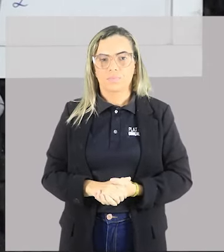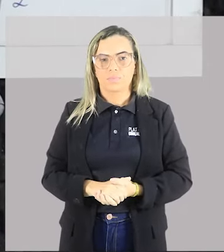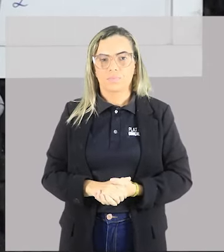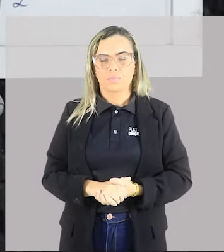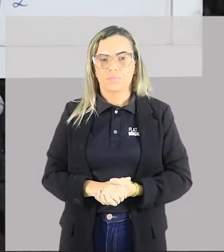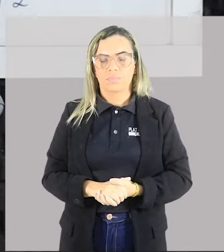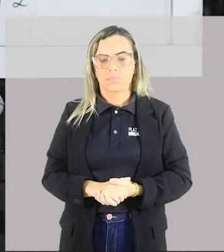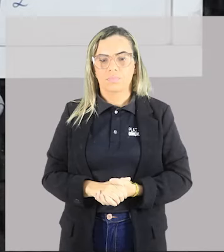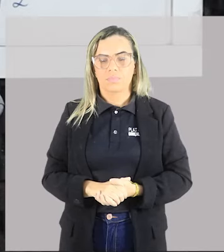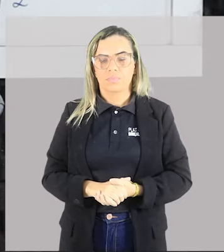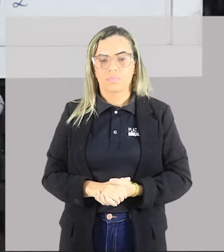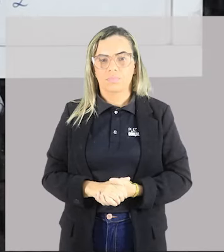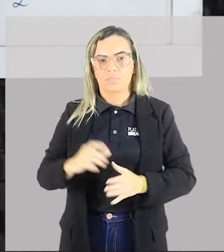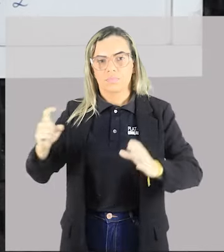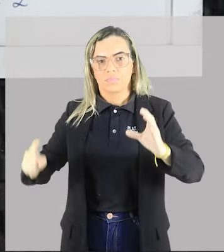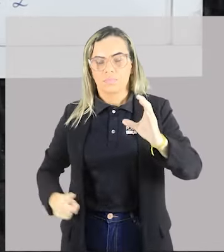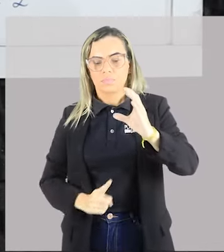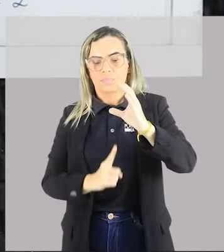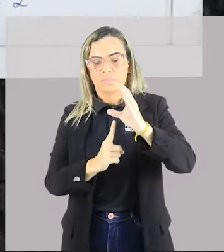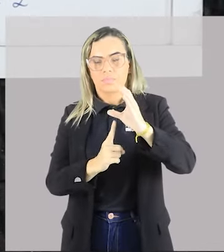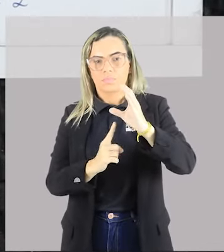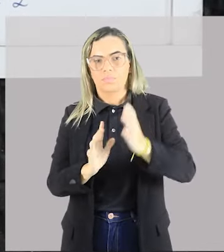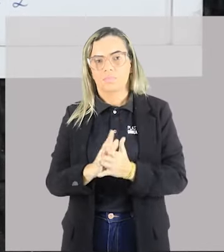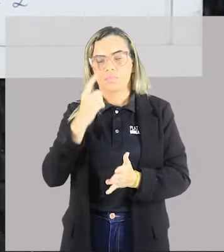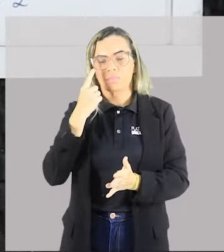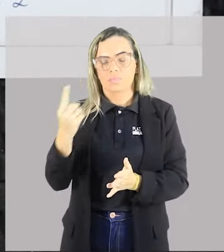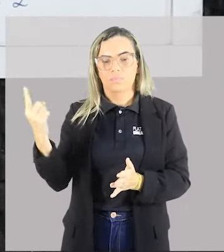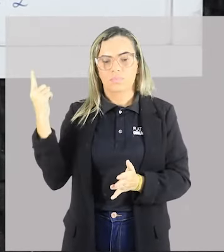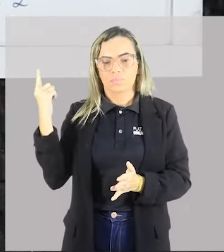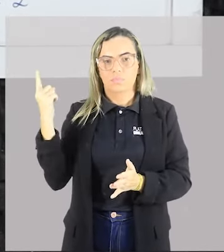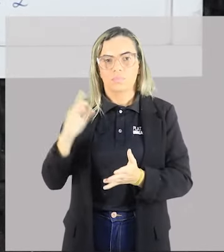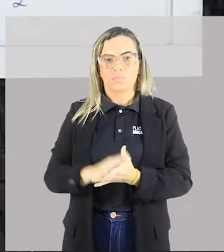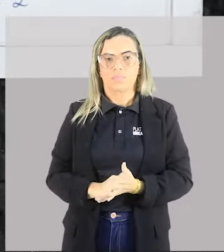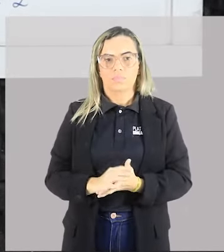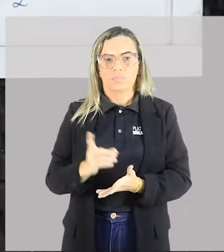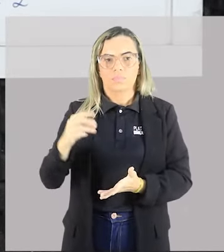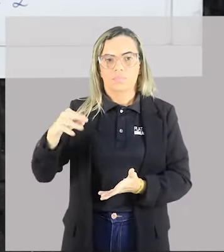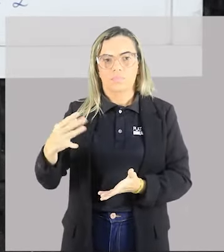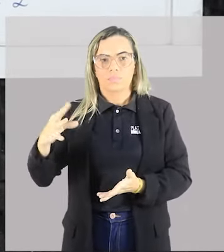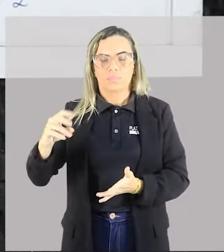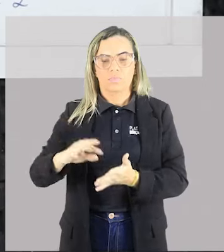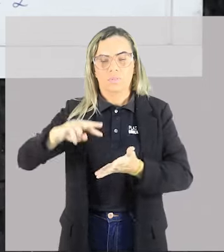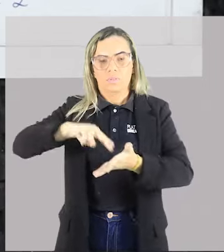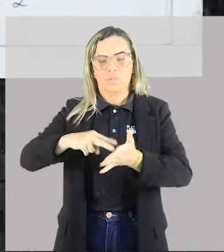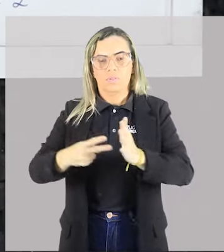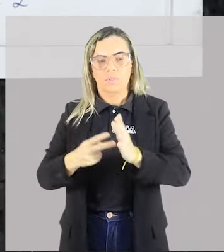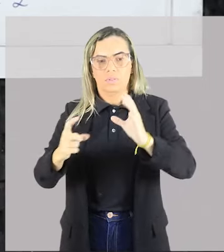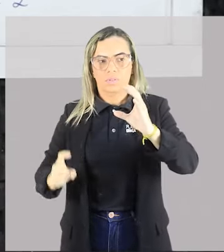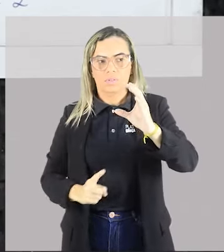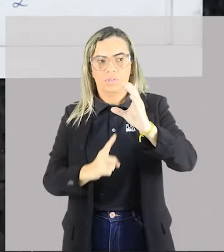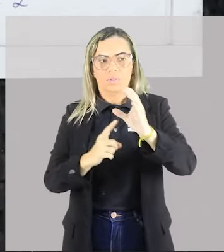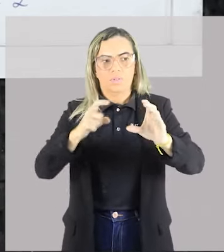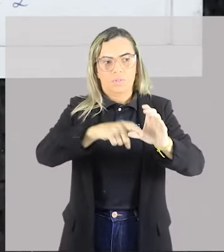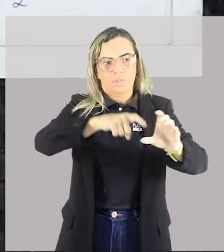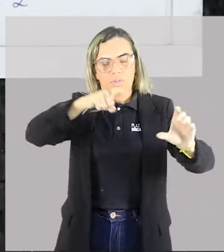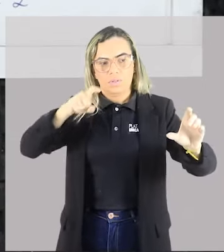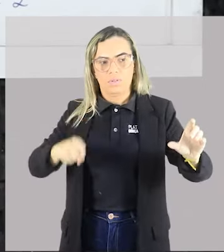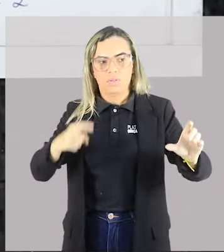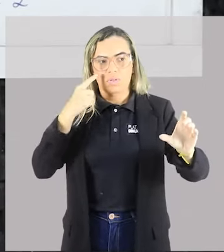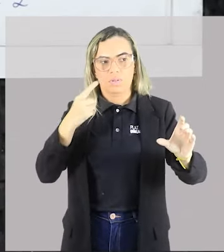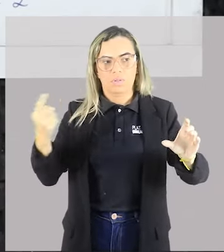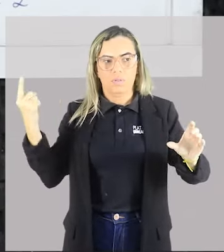então se a função é de a em b e esses valores aqui são as variáveis Independentes Porque